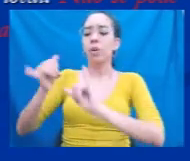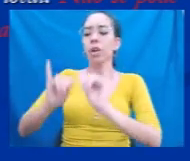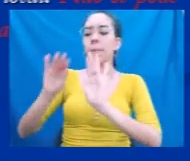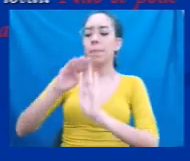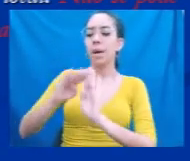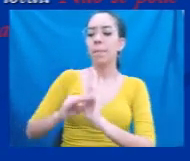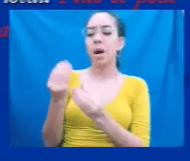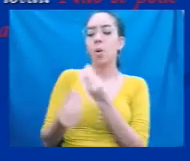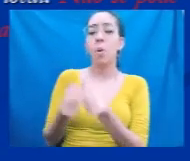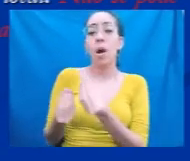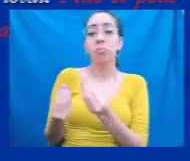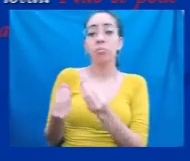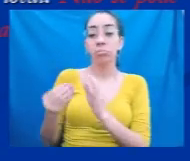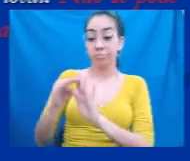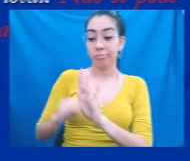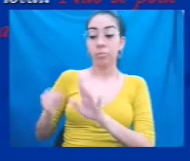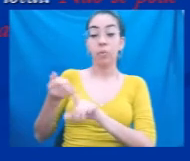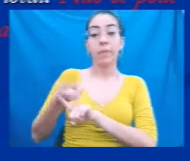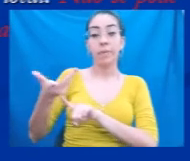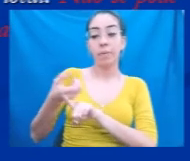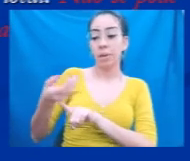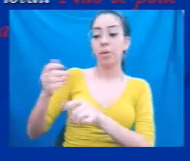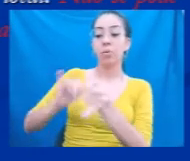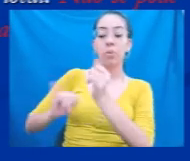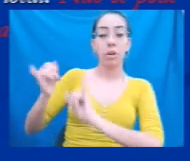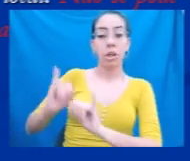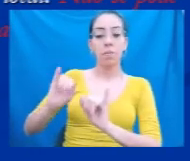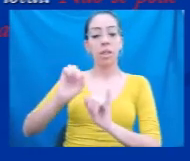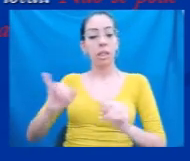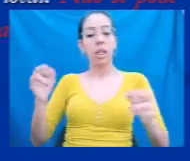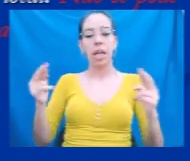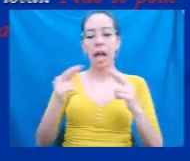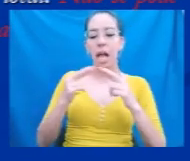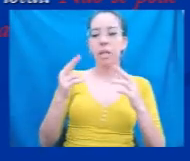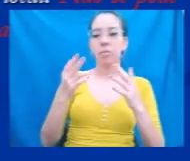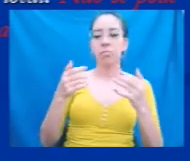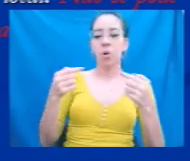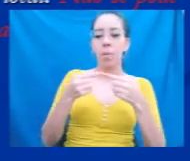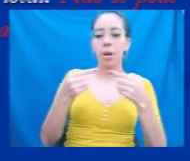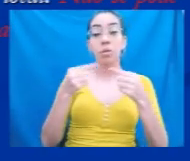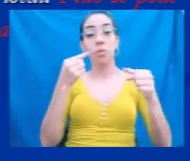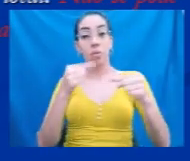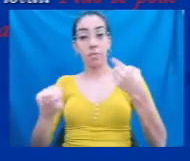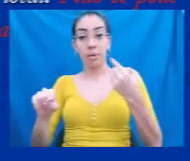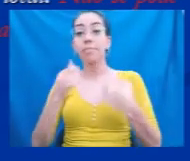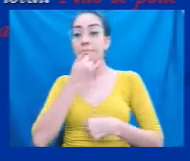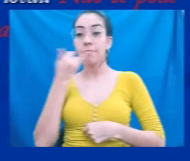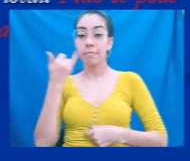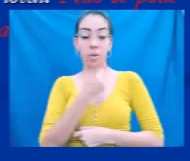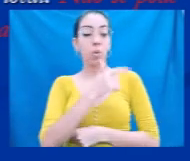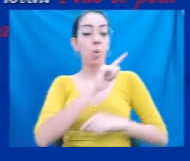propriedades físico-químicas, a reatividade, as compatibilidades e incompatibilidades relacionadas a outros produtos que também vão